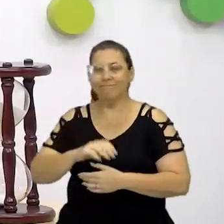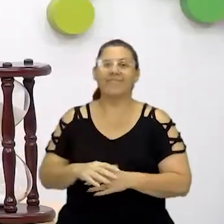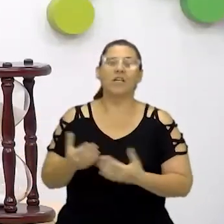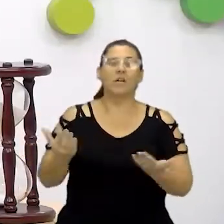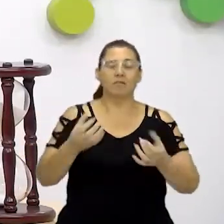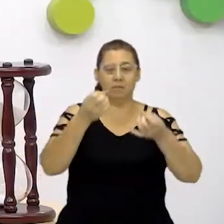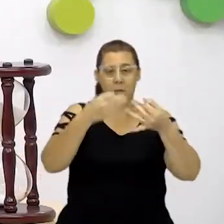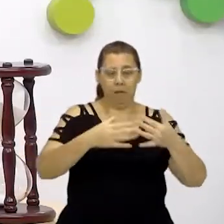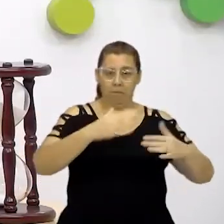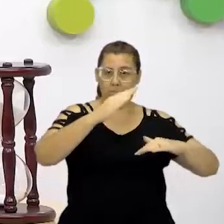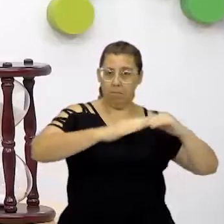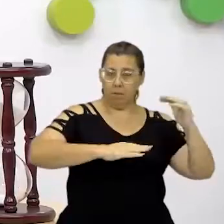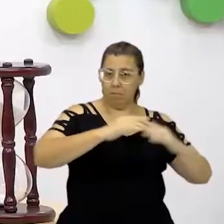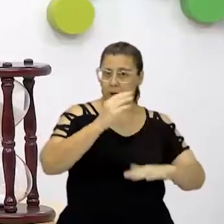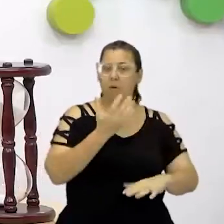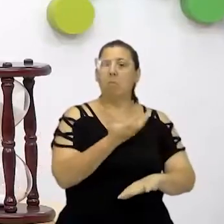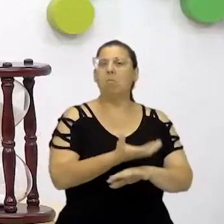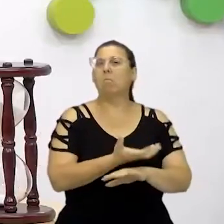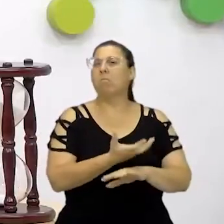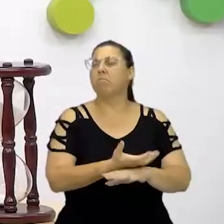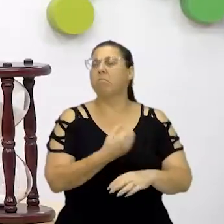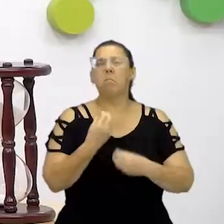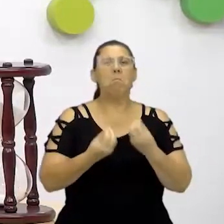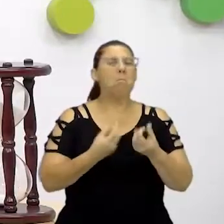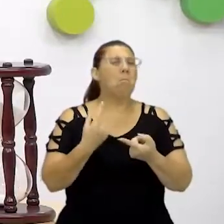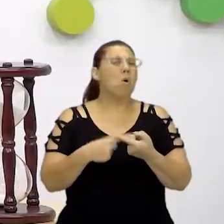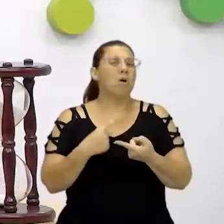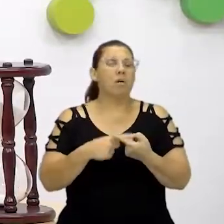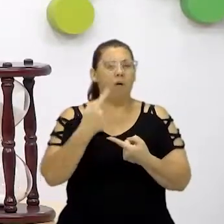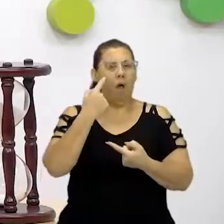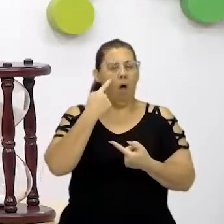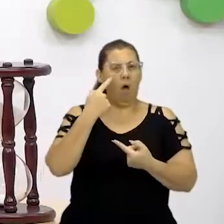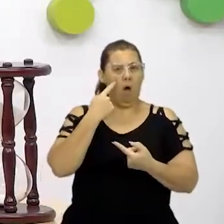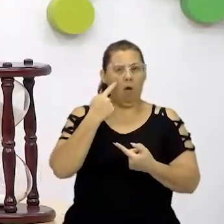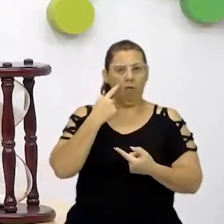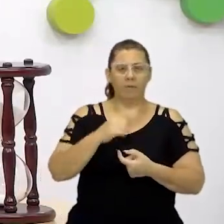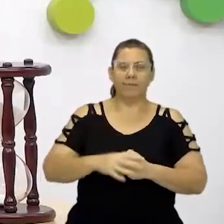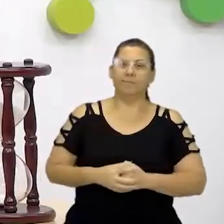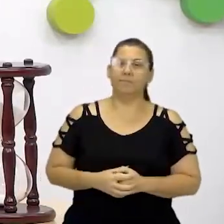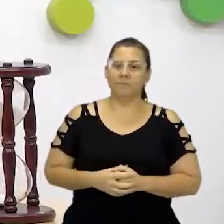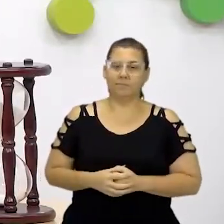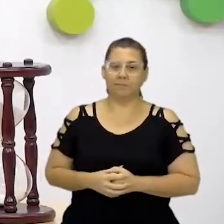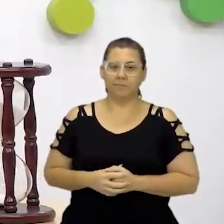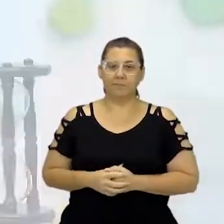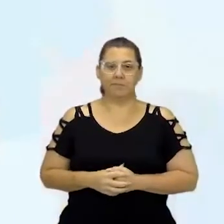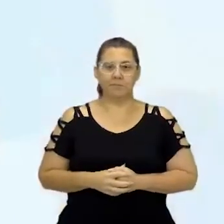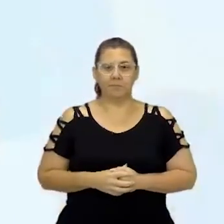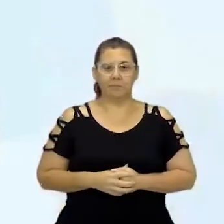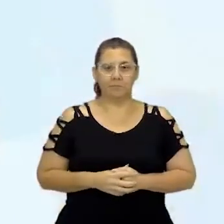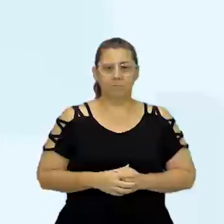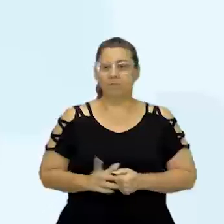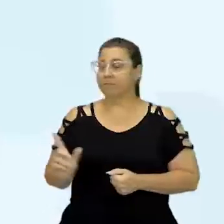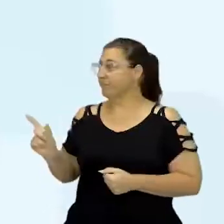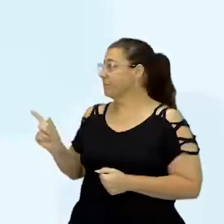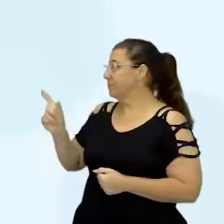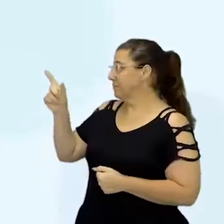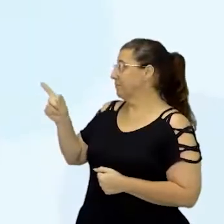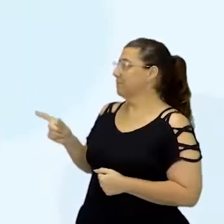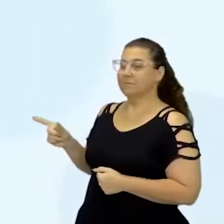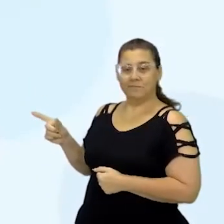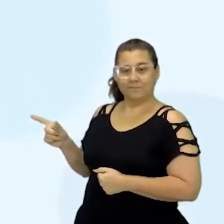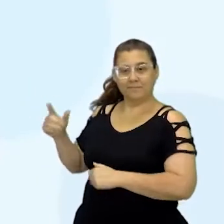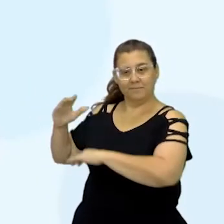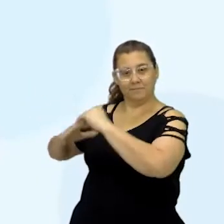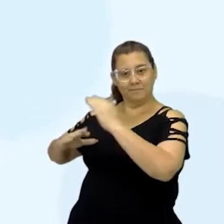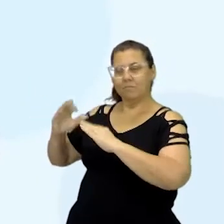habilidade. E por que a gente fala tanto da habilidade, né? Dá uma olhadinha aí na tela. Olha lá. A nossa habilidade de